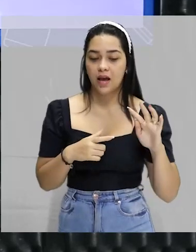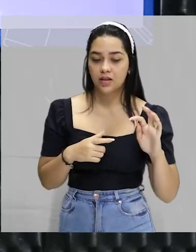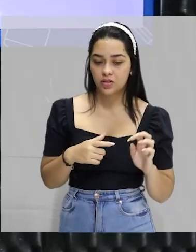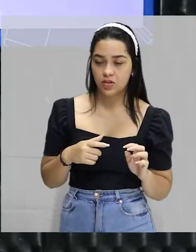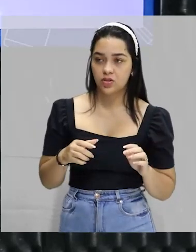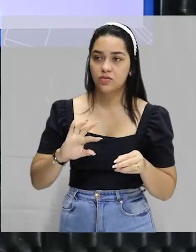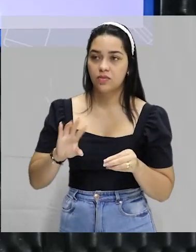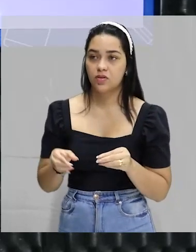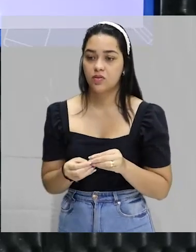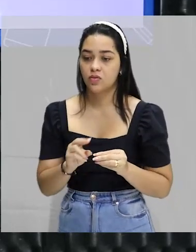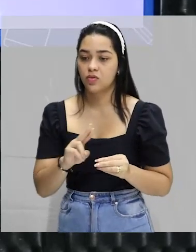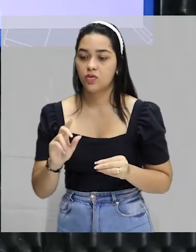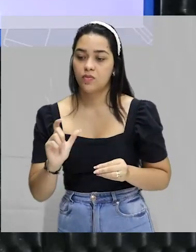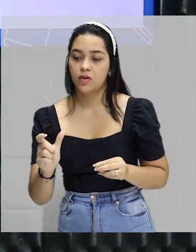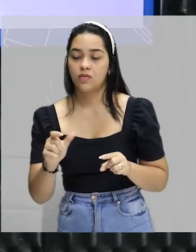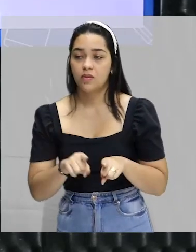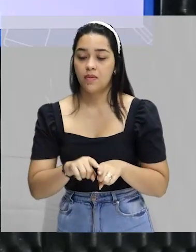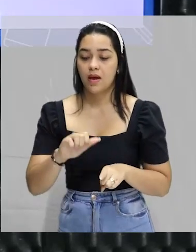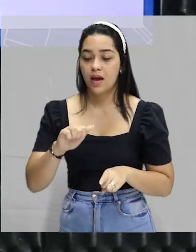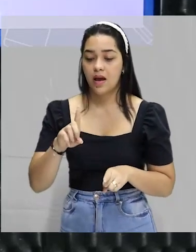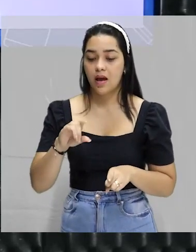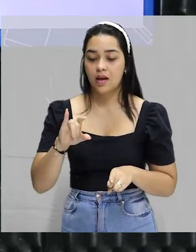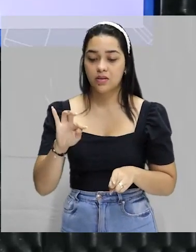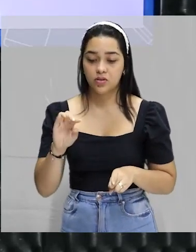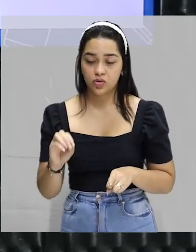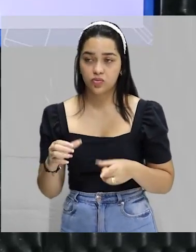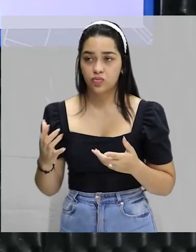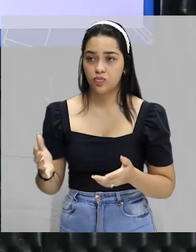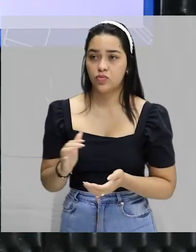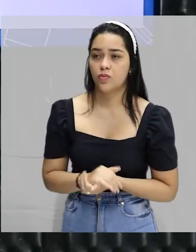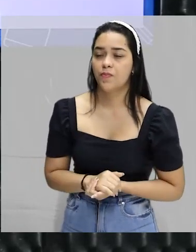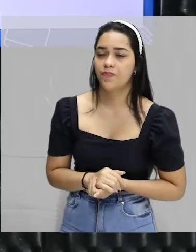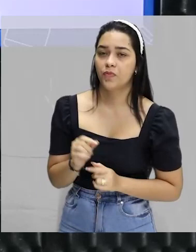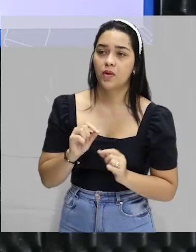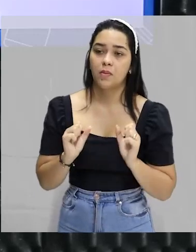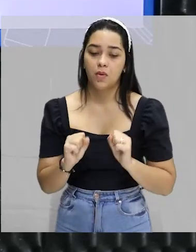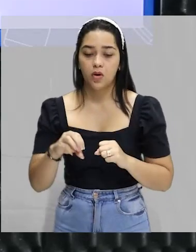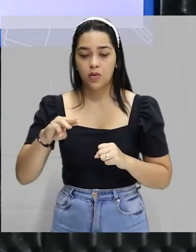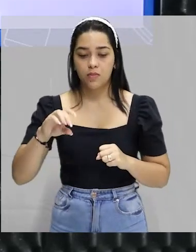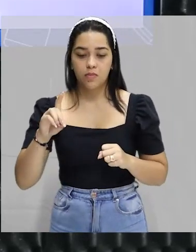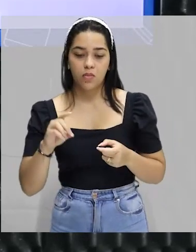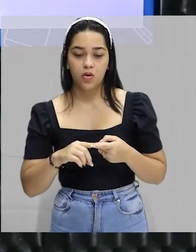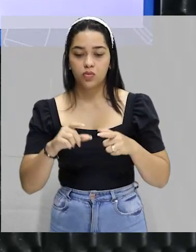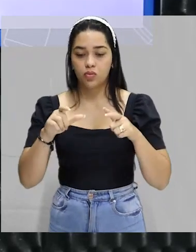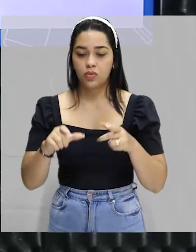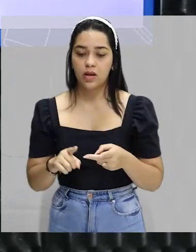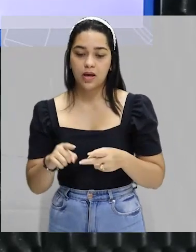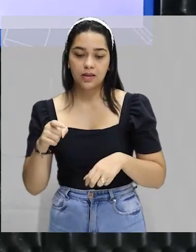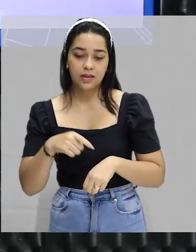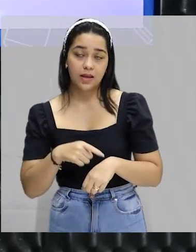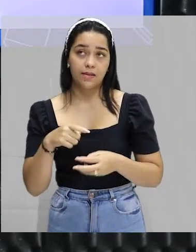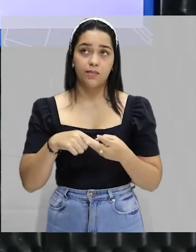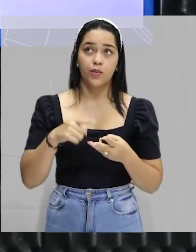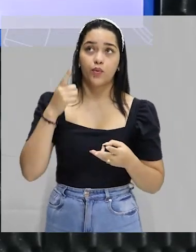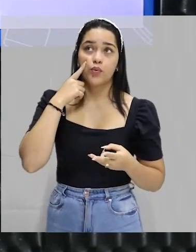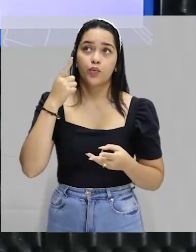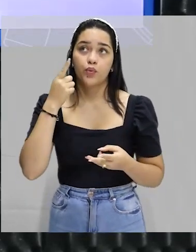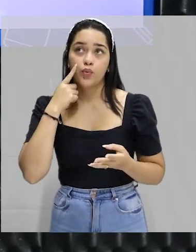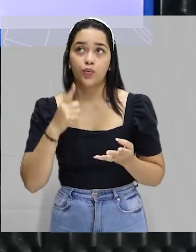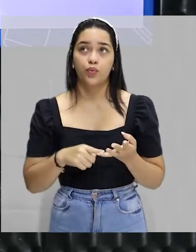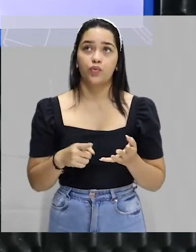passiva, complemento nominal e adjunto adverbial. Adjunto adverbial pode ser de modo, de lugar, de tempo, de dúvida,